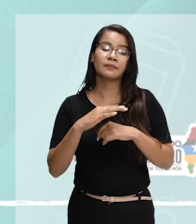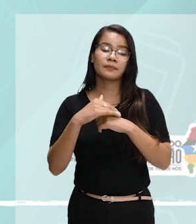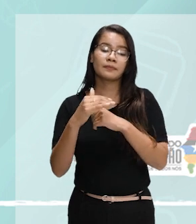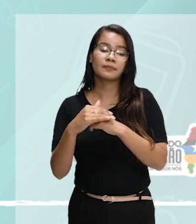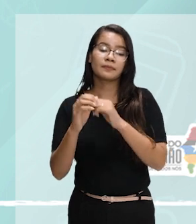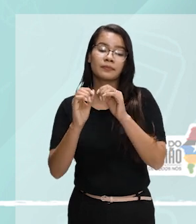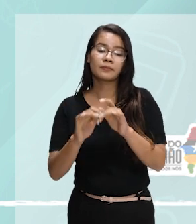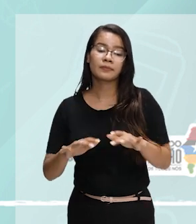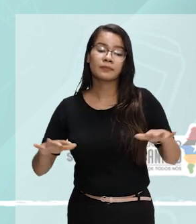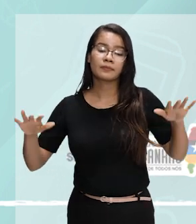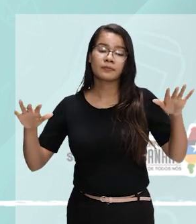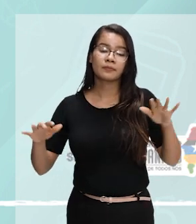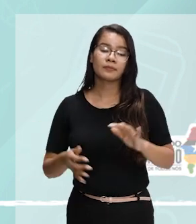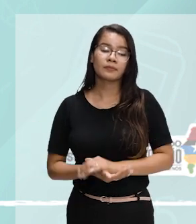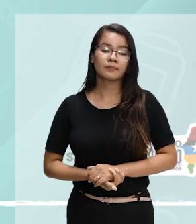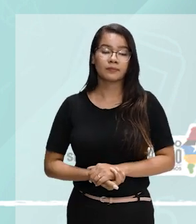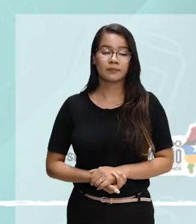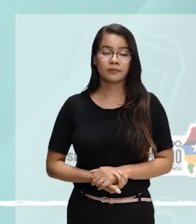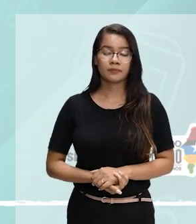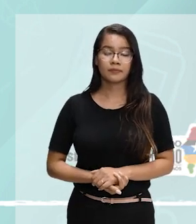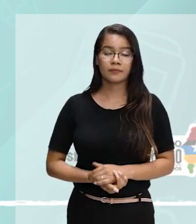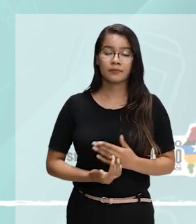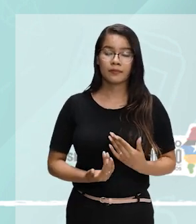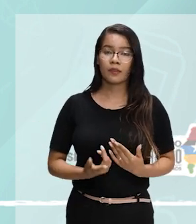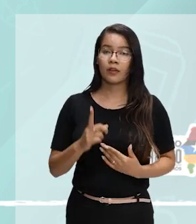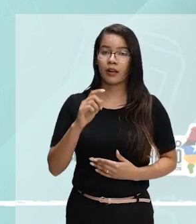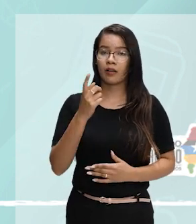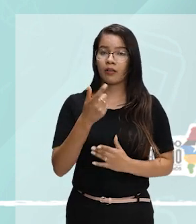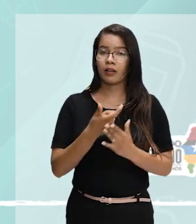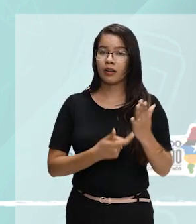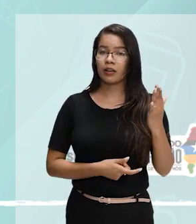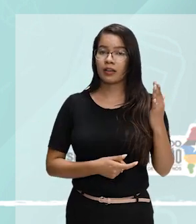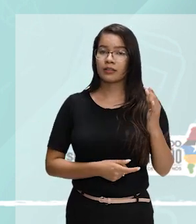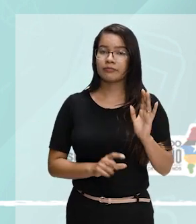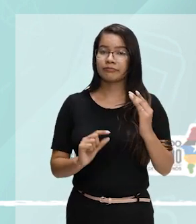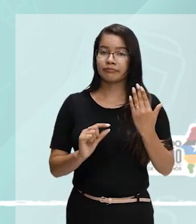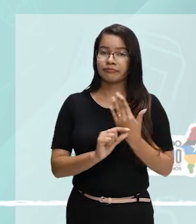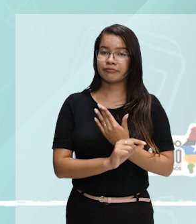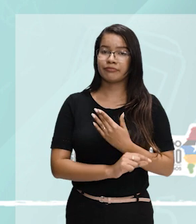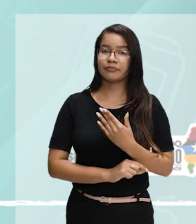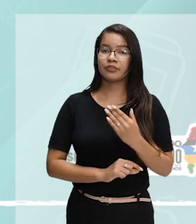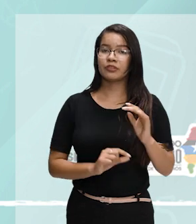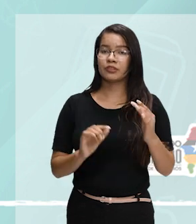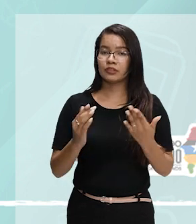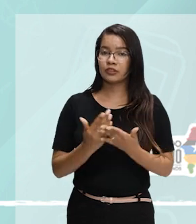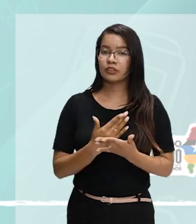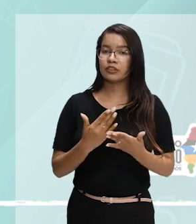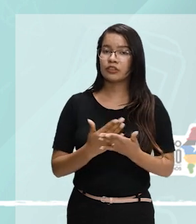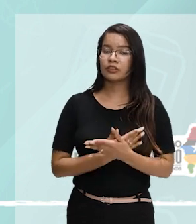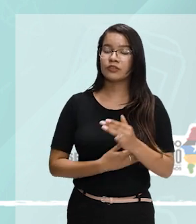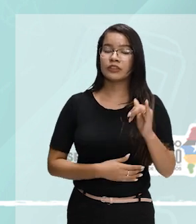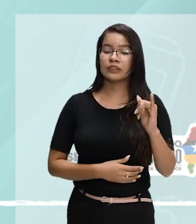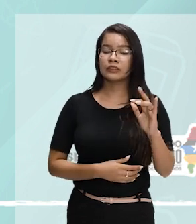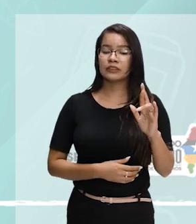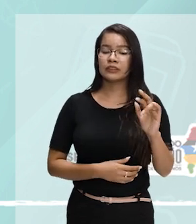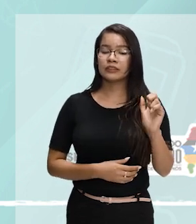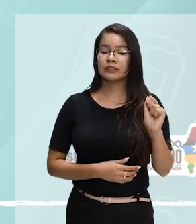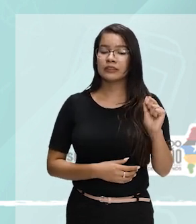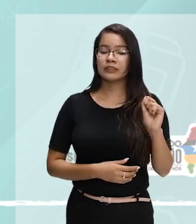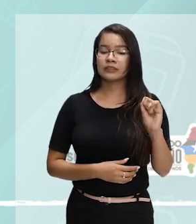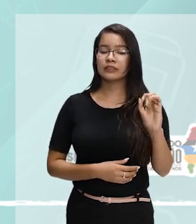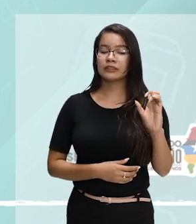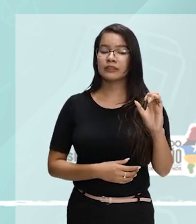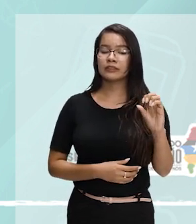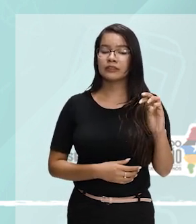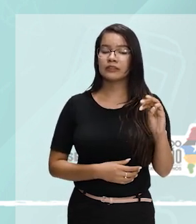com as primeiras águas. Que é um trecho de Iracema, né? Vê que é um trecho